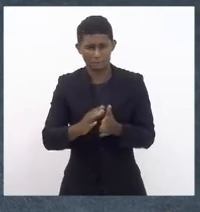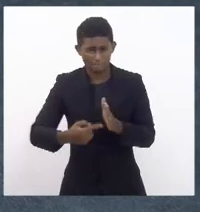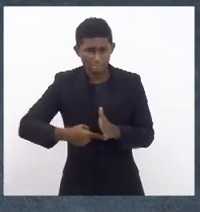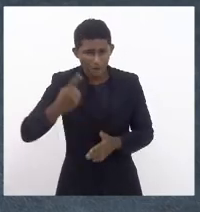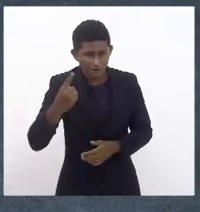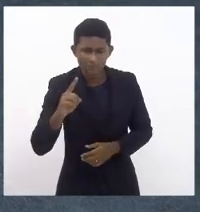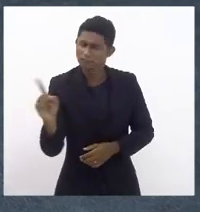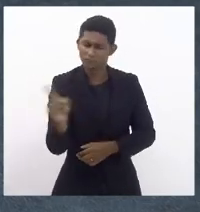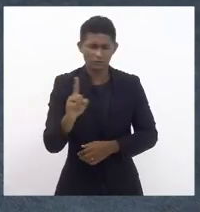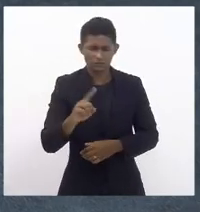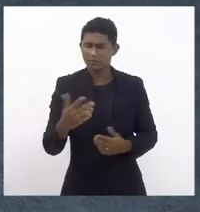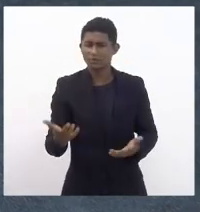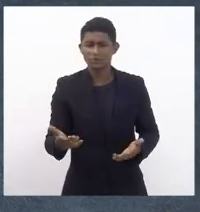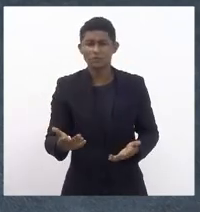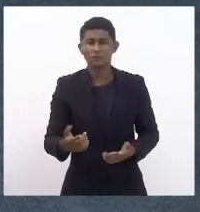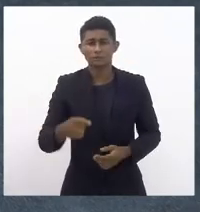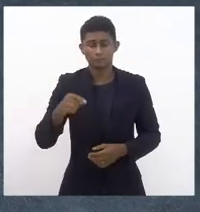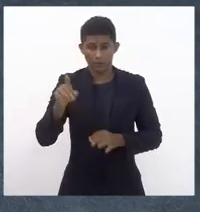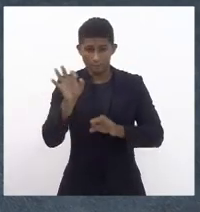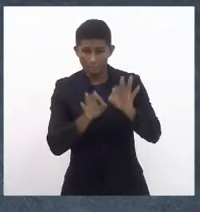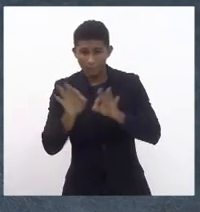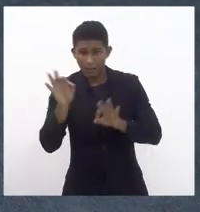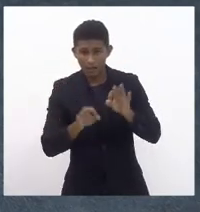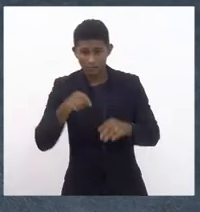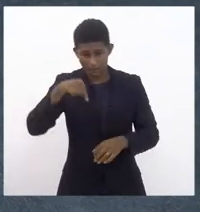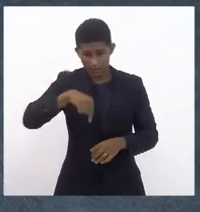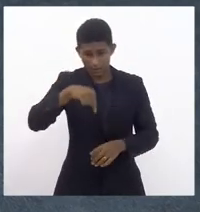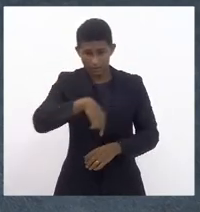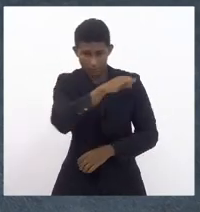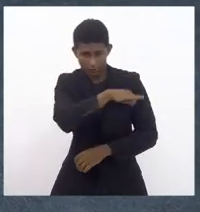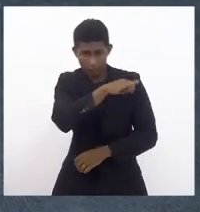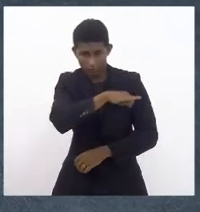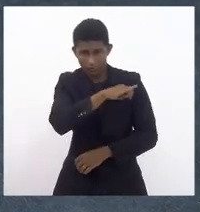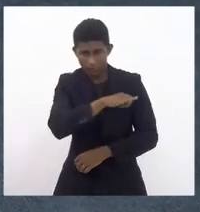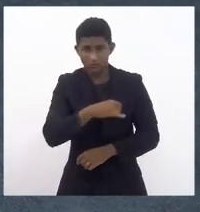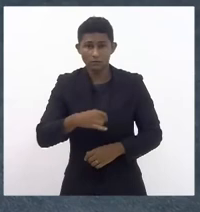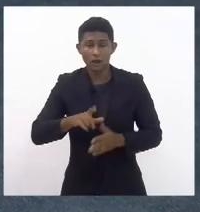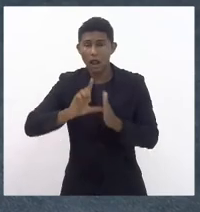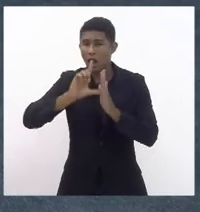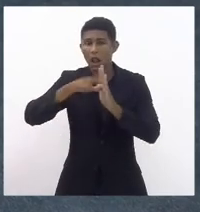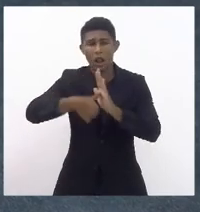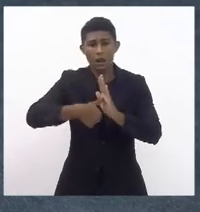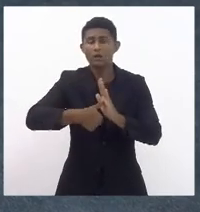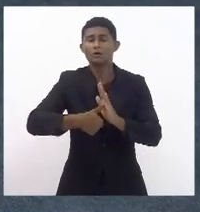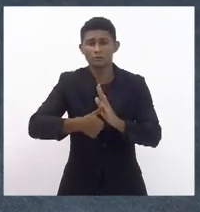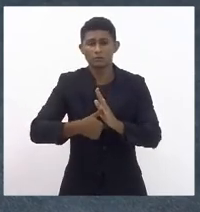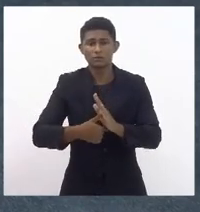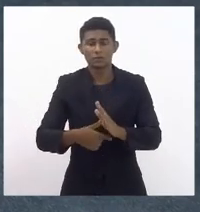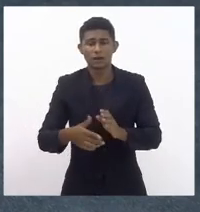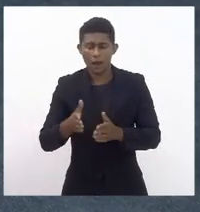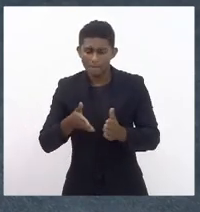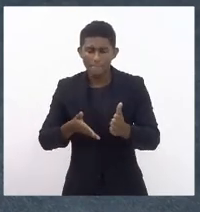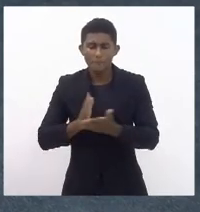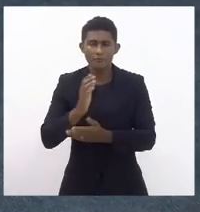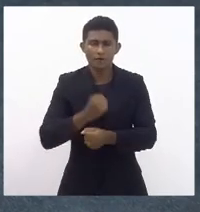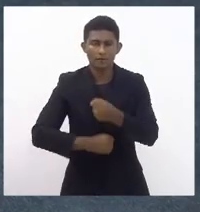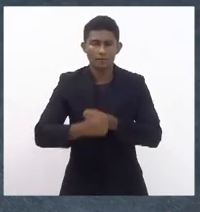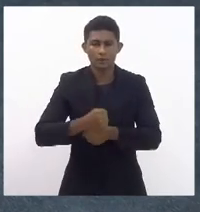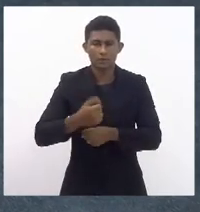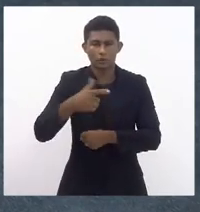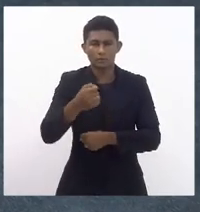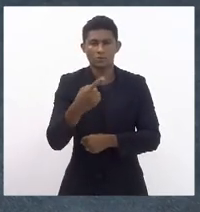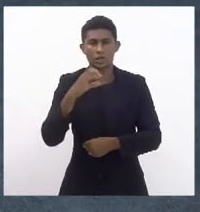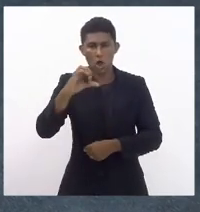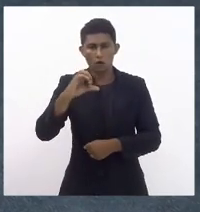o plano nacional o plano Estadual de Educação do Rio de Janeiro que tem que ser ajustado está em atraso só foi aprovado em 2009 lembra disso